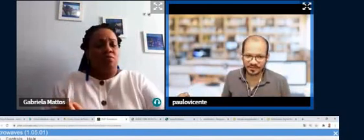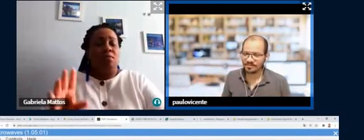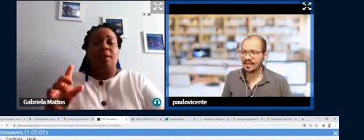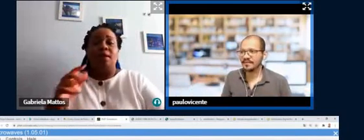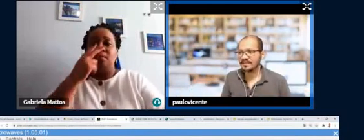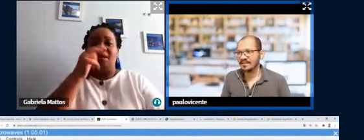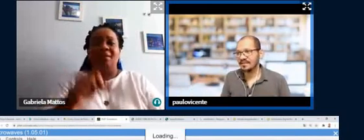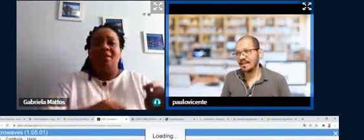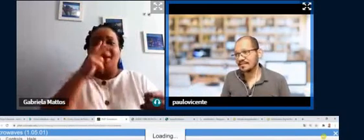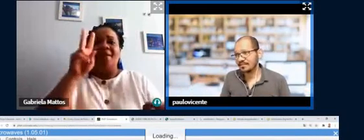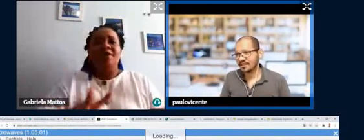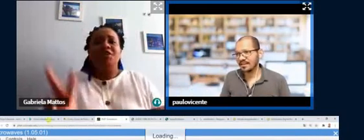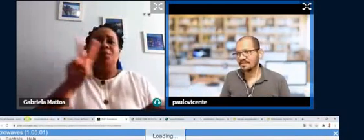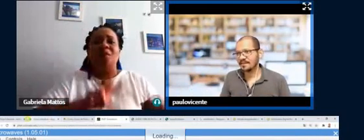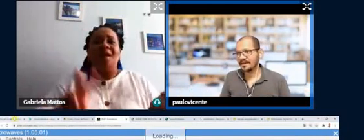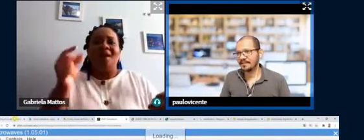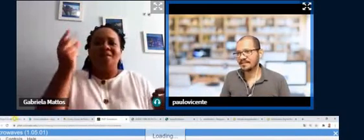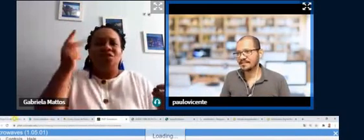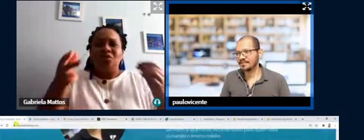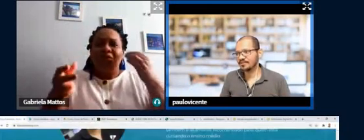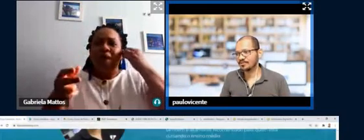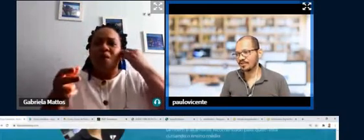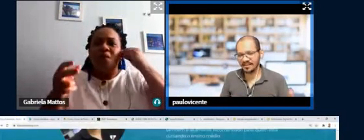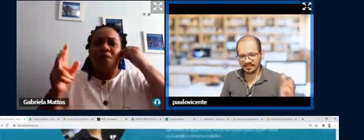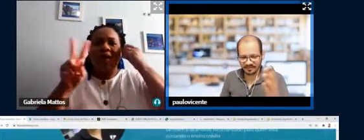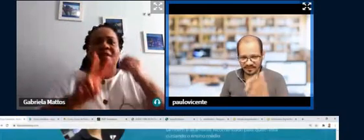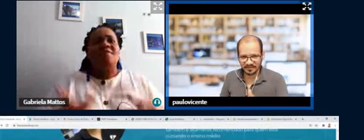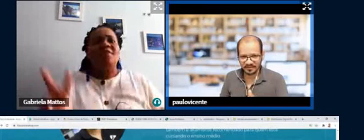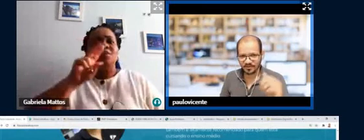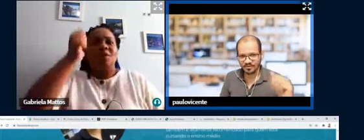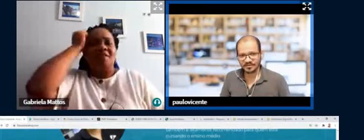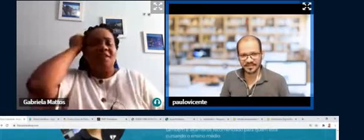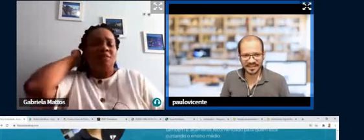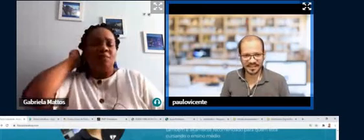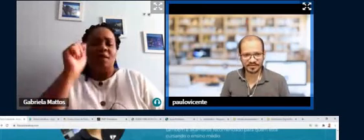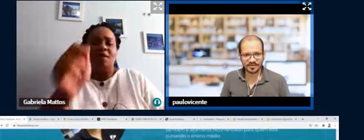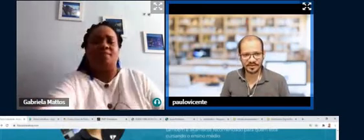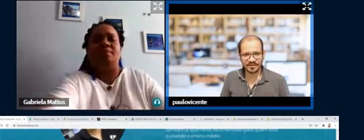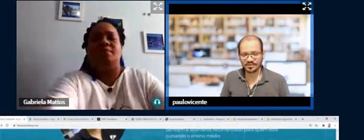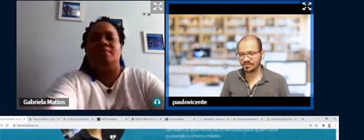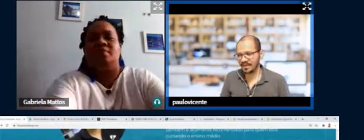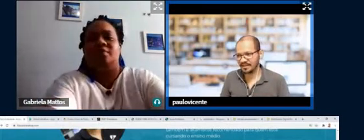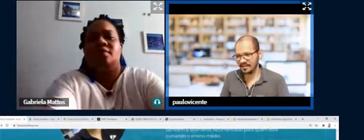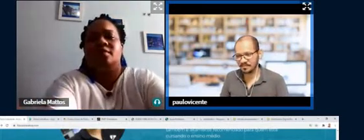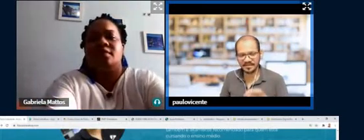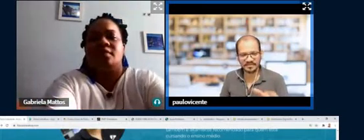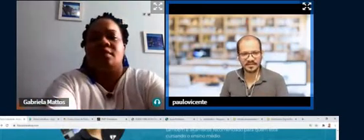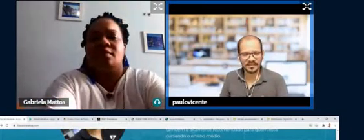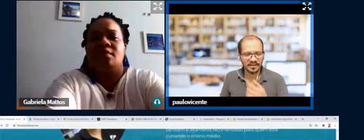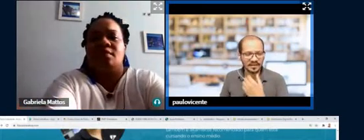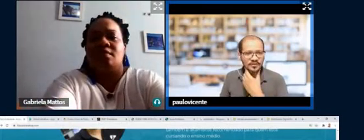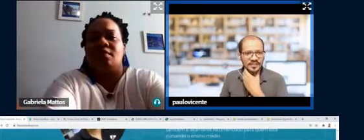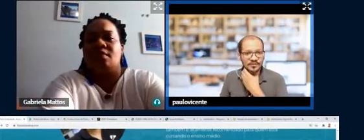grande vestibular. E aí, se você quer se preparar para esse grande vestibular, curso de física gratuito para Enem vestibular, em